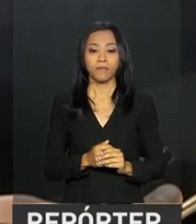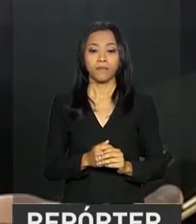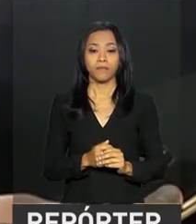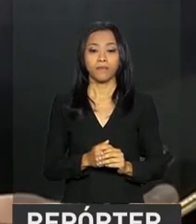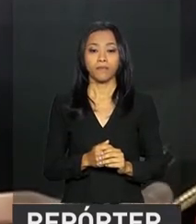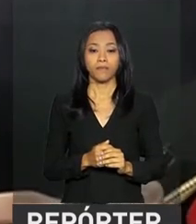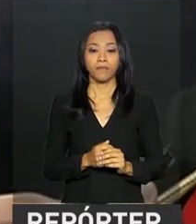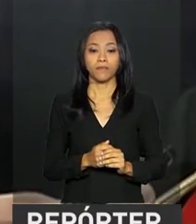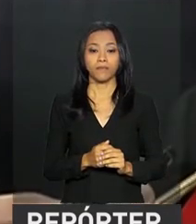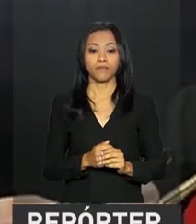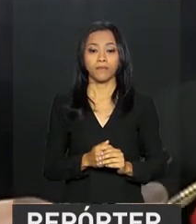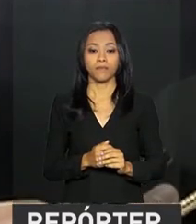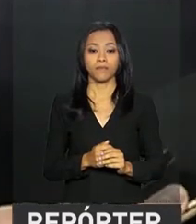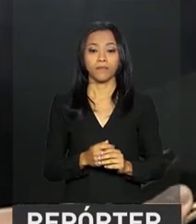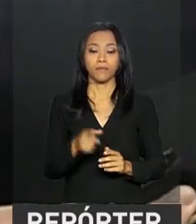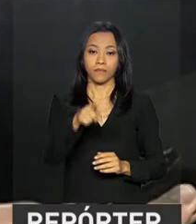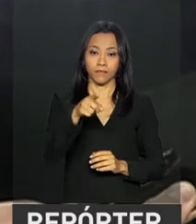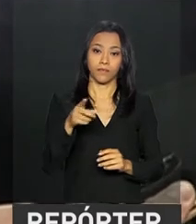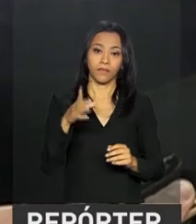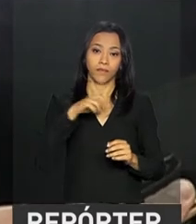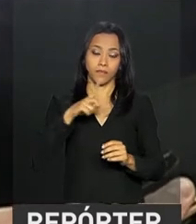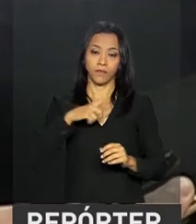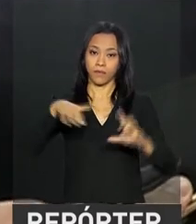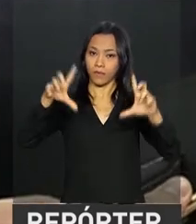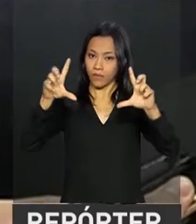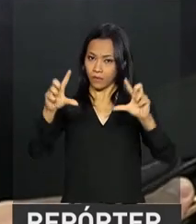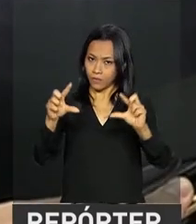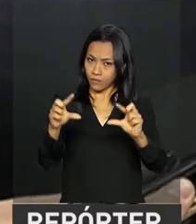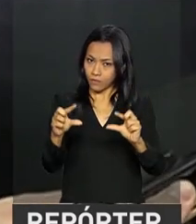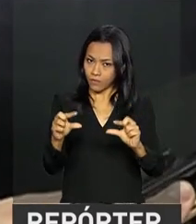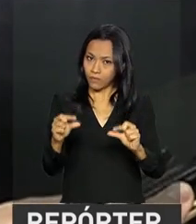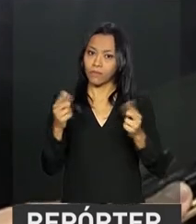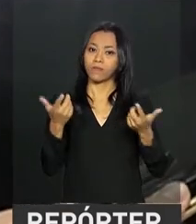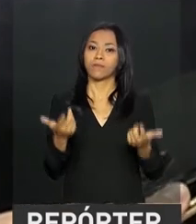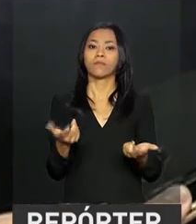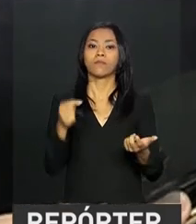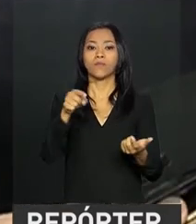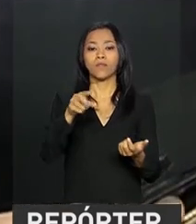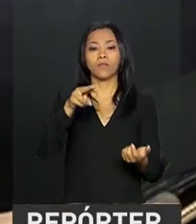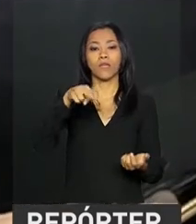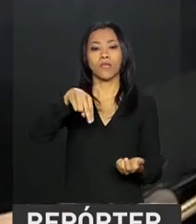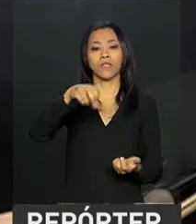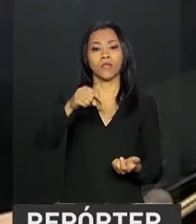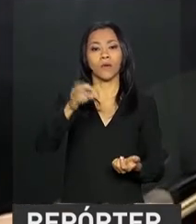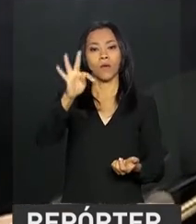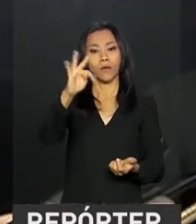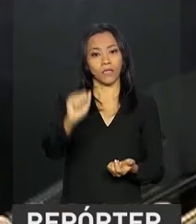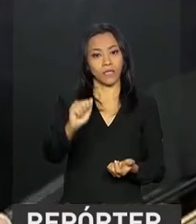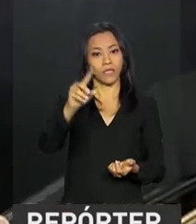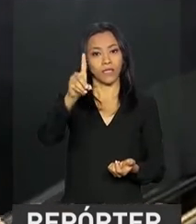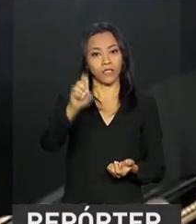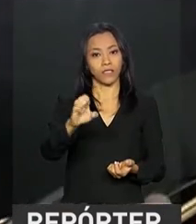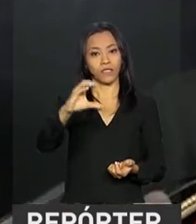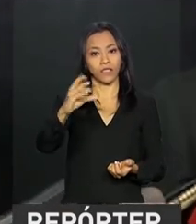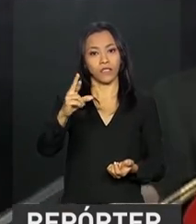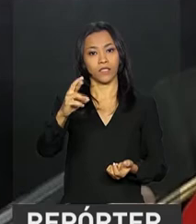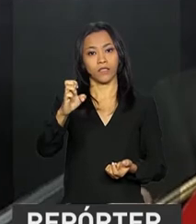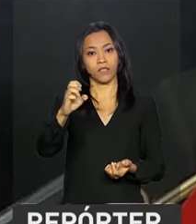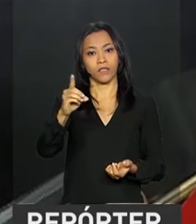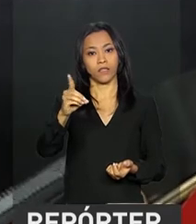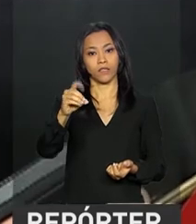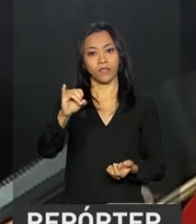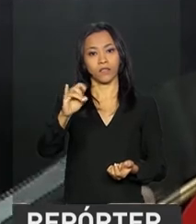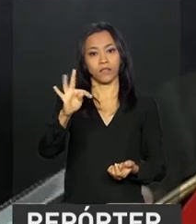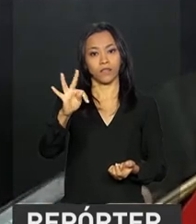um downgrade do Brasil, quer dizer, uma redução da nota de crédito do Brasil. Teria consequências importantes